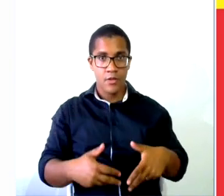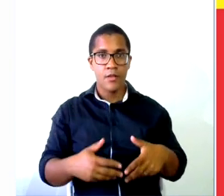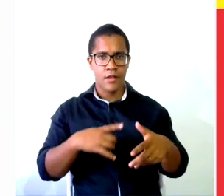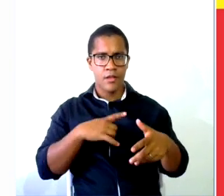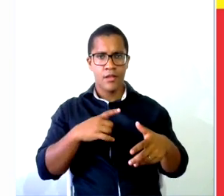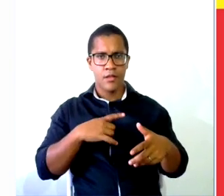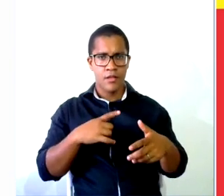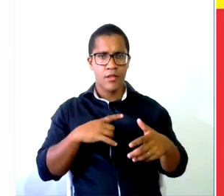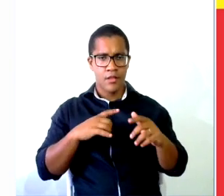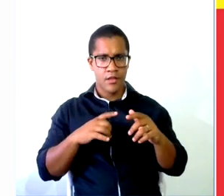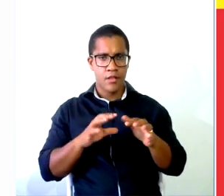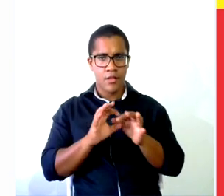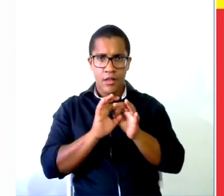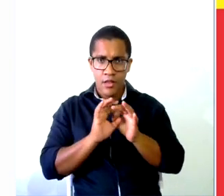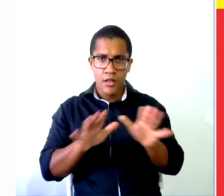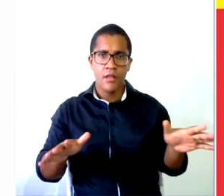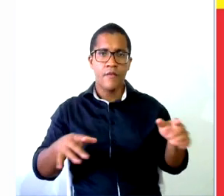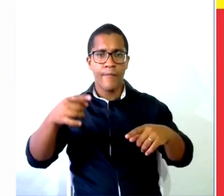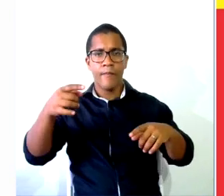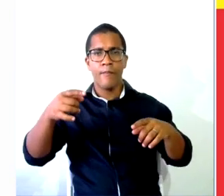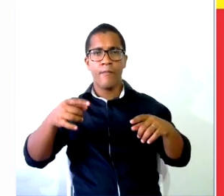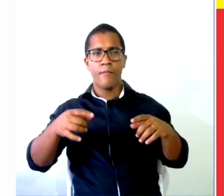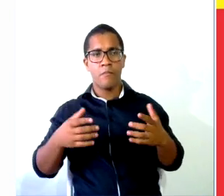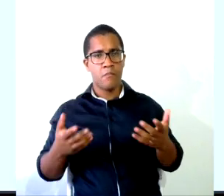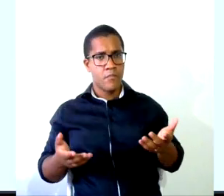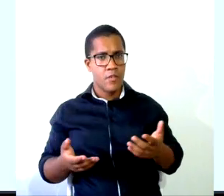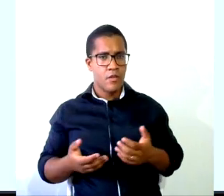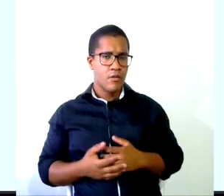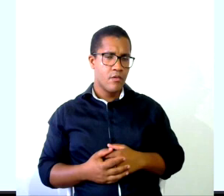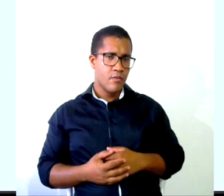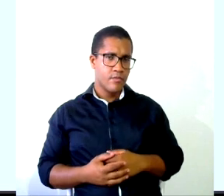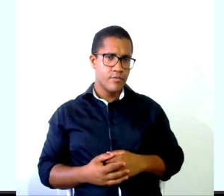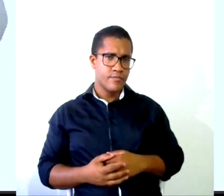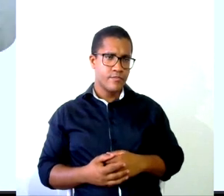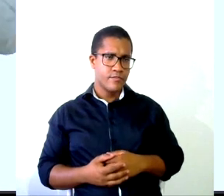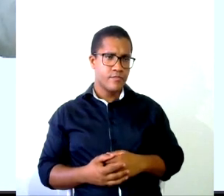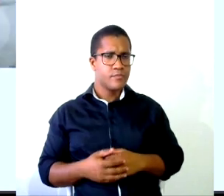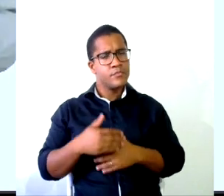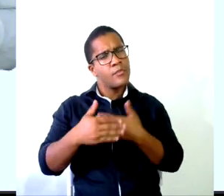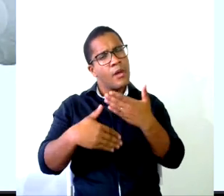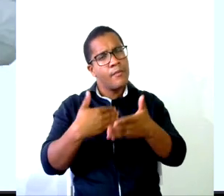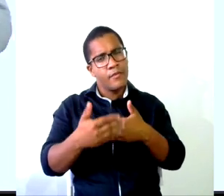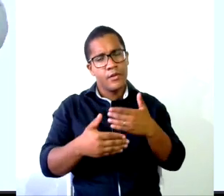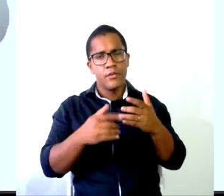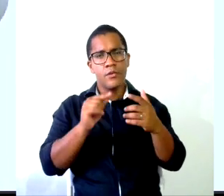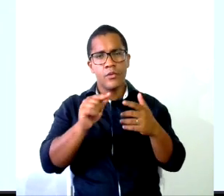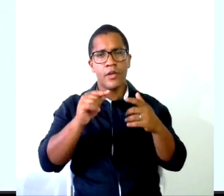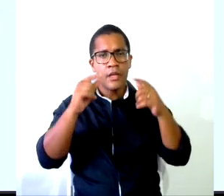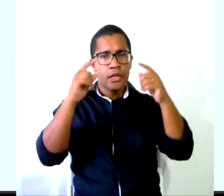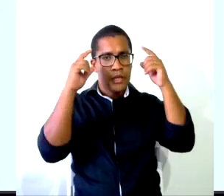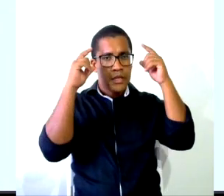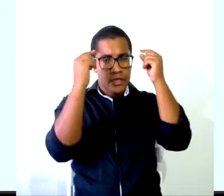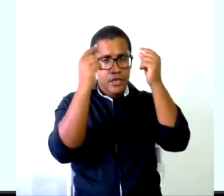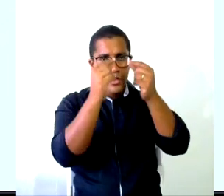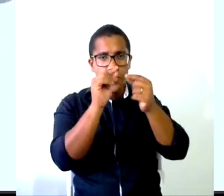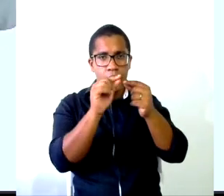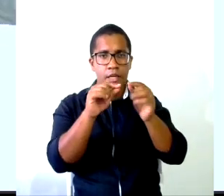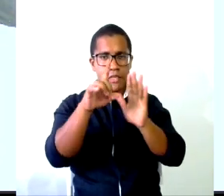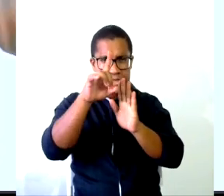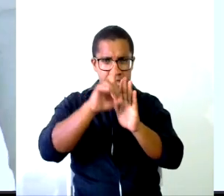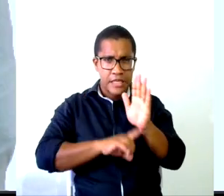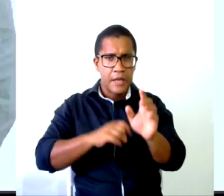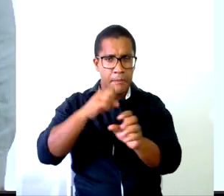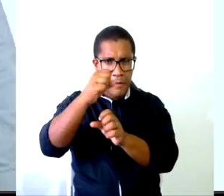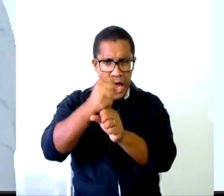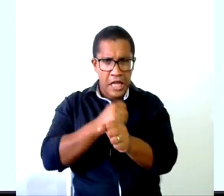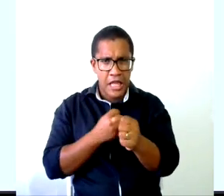uma ação pública. Né? Então, isso aí, vocês vão ver isso aí lá no mundo grego, né? Então, não se tinha